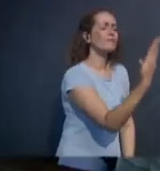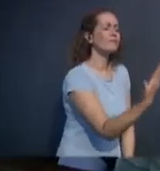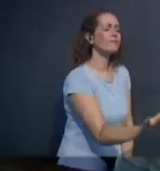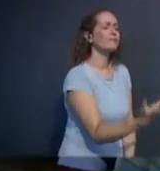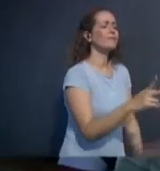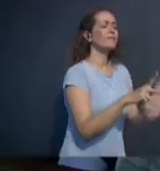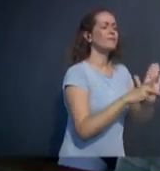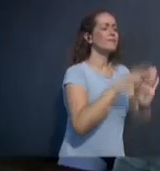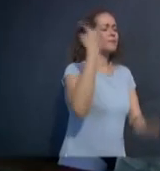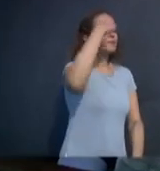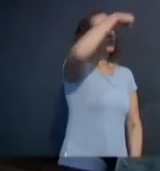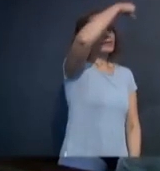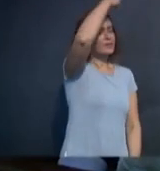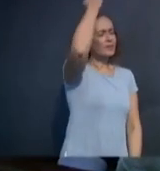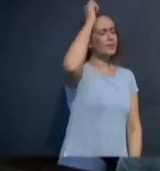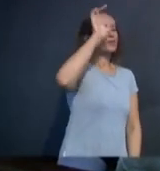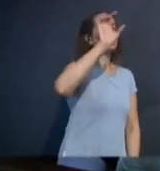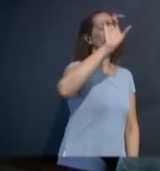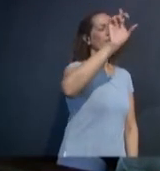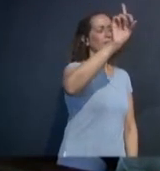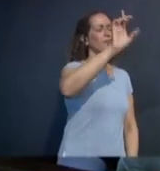o Santo de Deus.